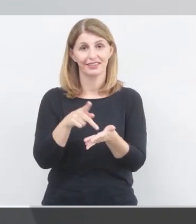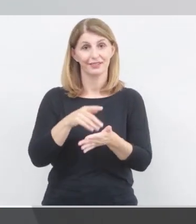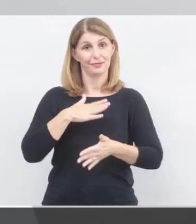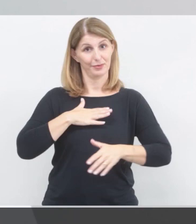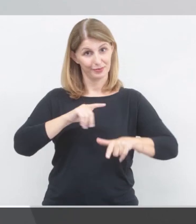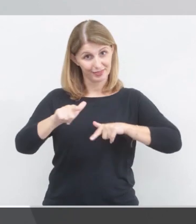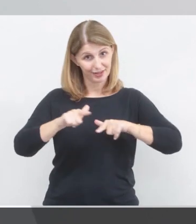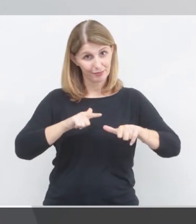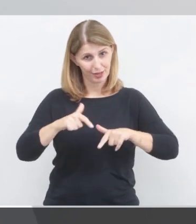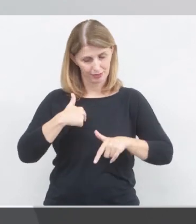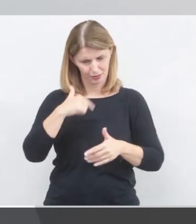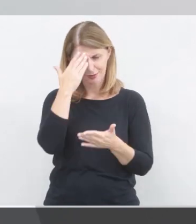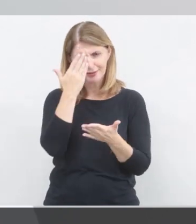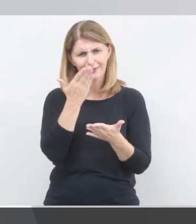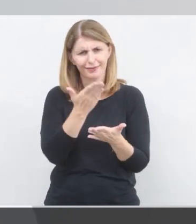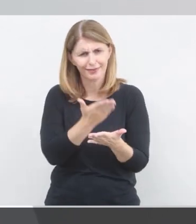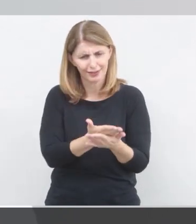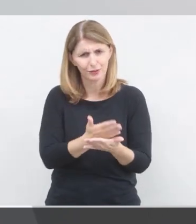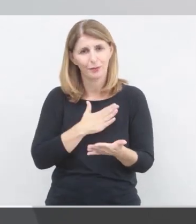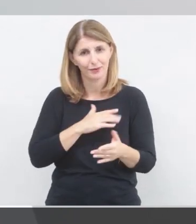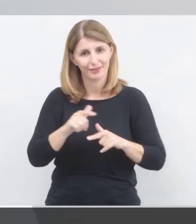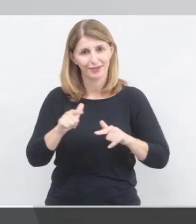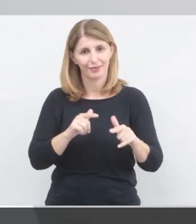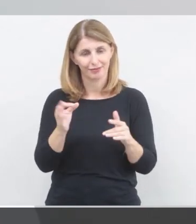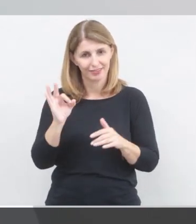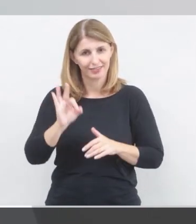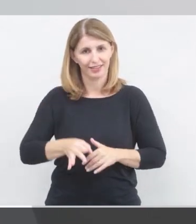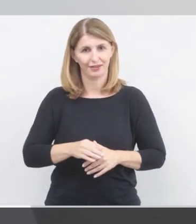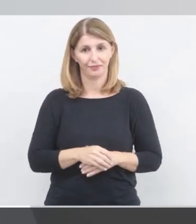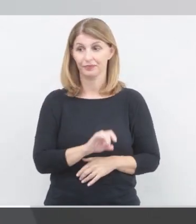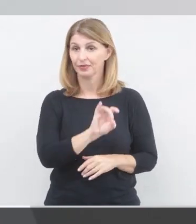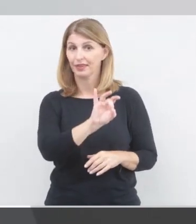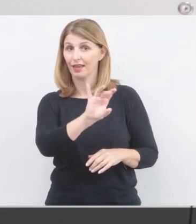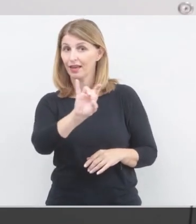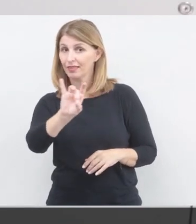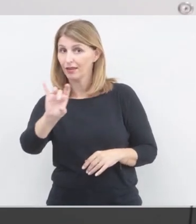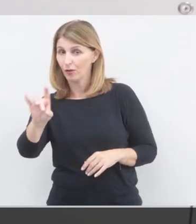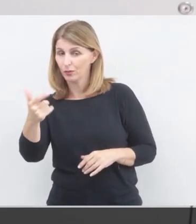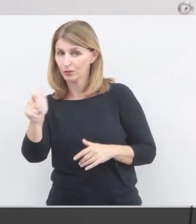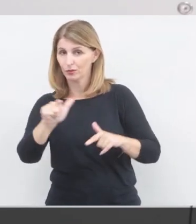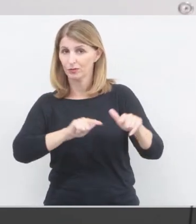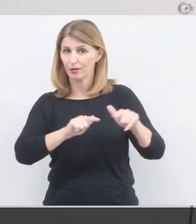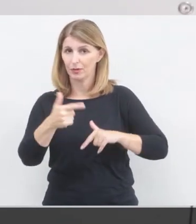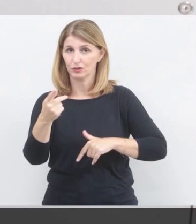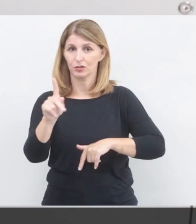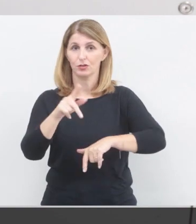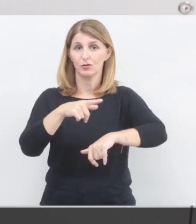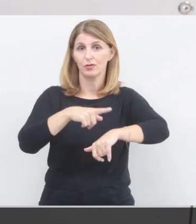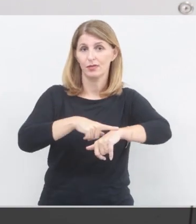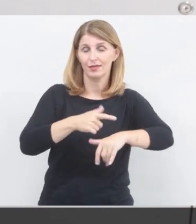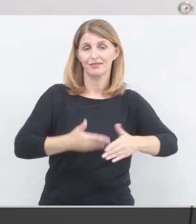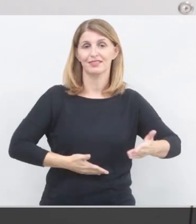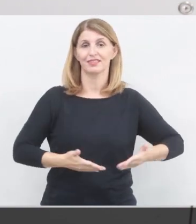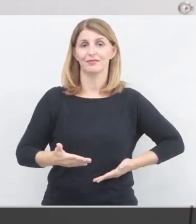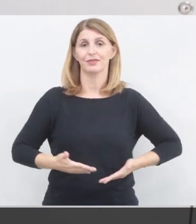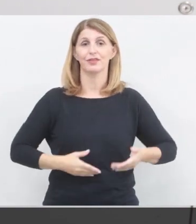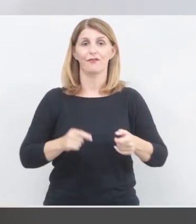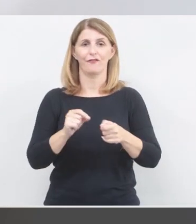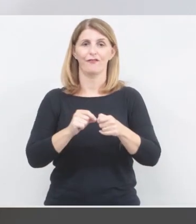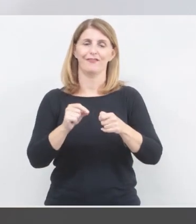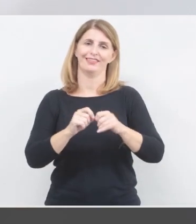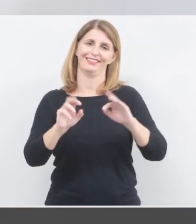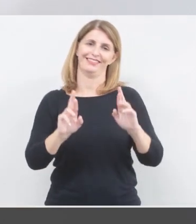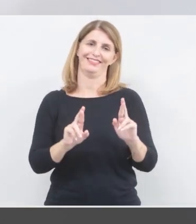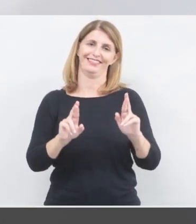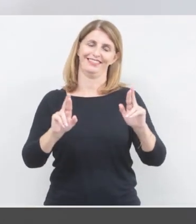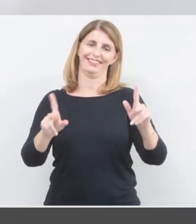que realmente o meu trabalho, que eu tanto acredito, né, está dando certo. Cada uma na sua função, no seu tempo em servir,